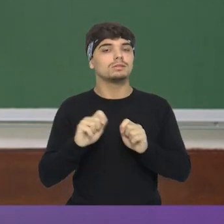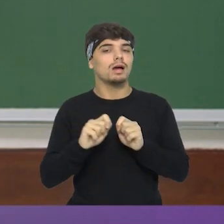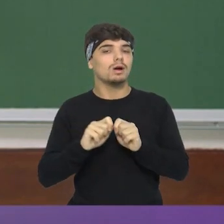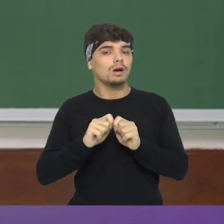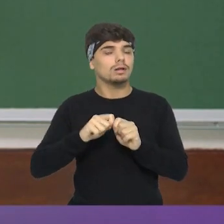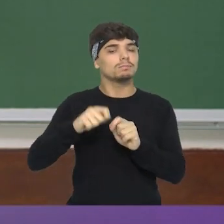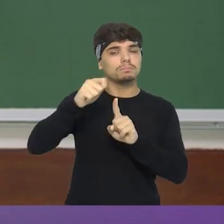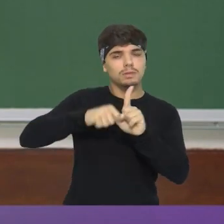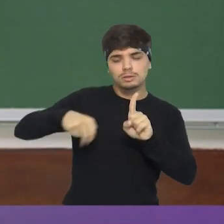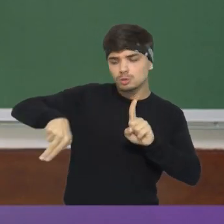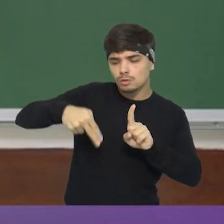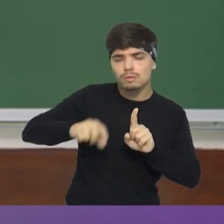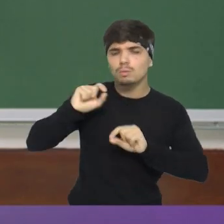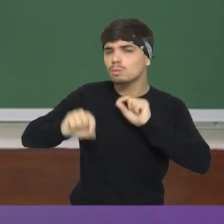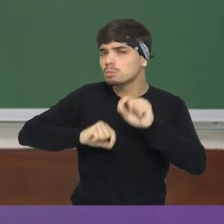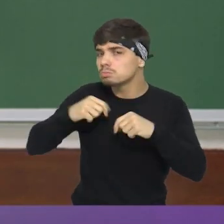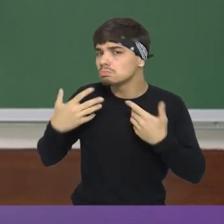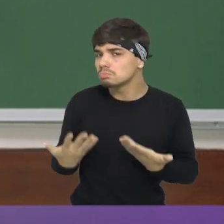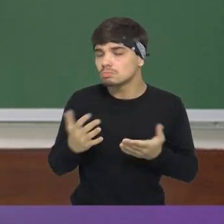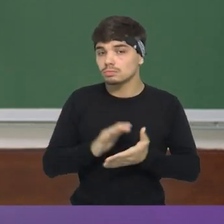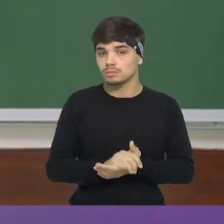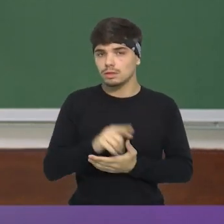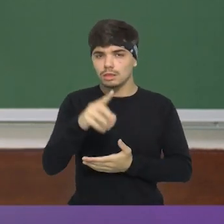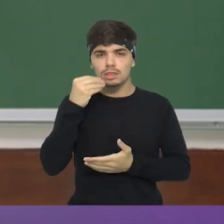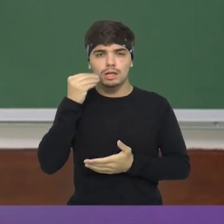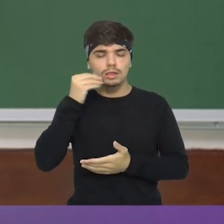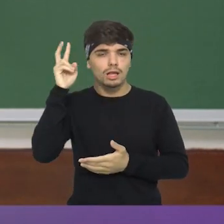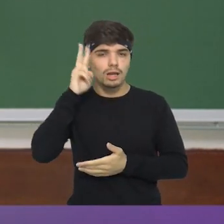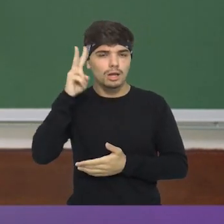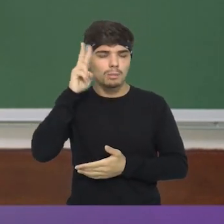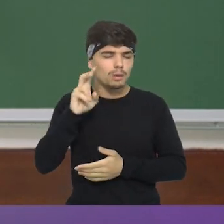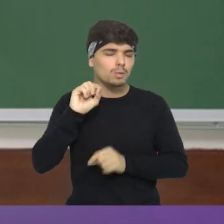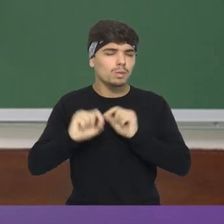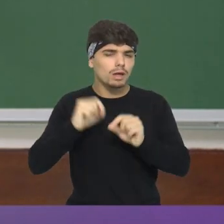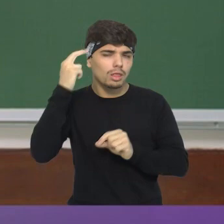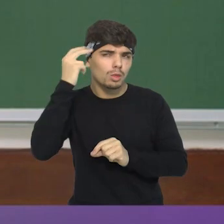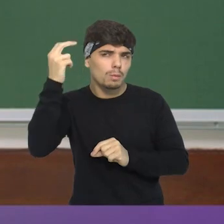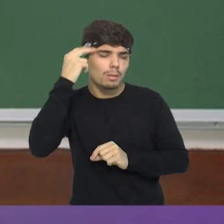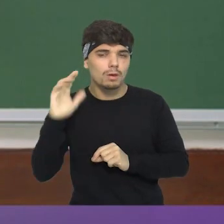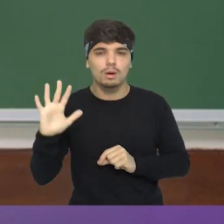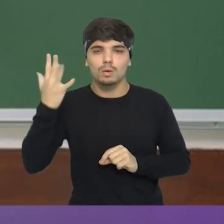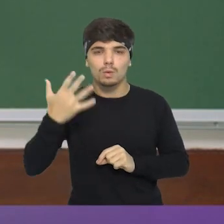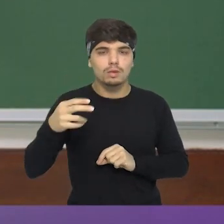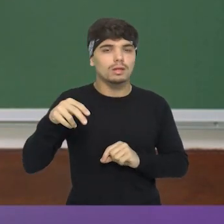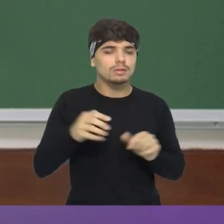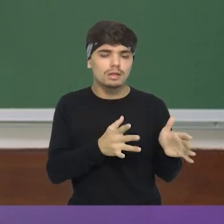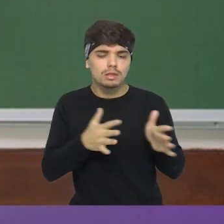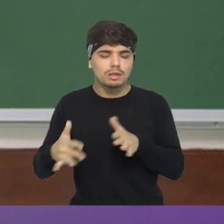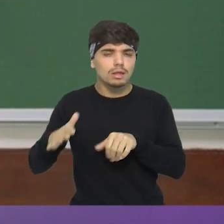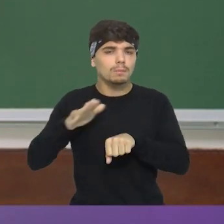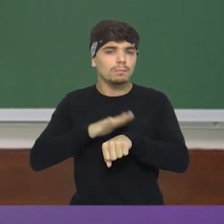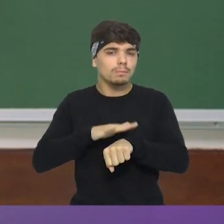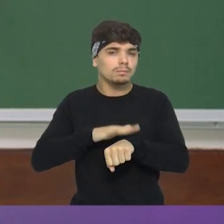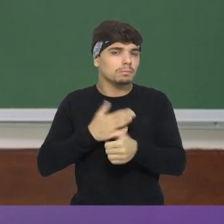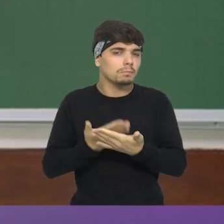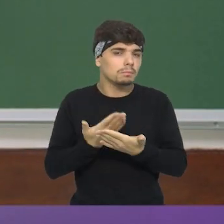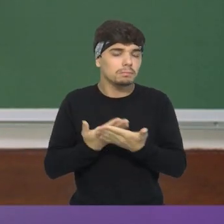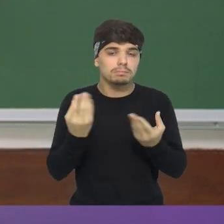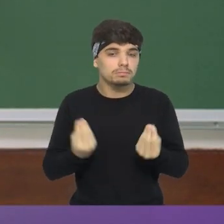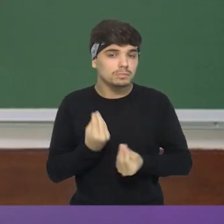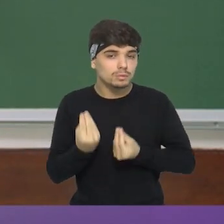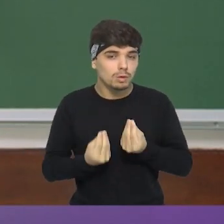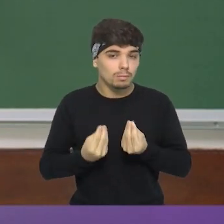no mês de novembro. O que será? Tentem lembrar o que normalmente costuma acontecer neste período do ano